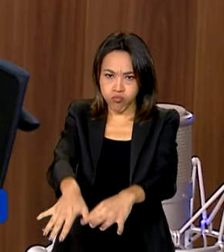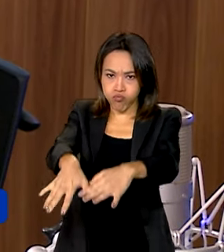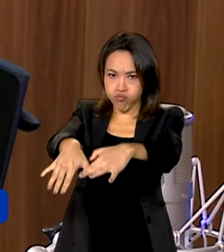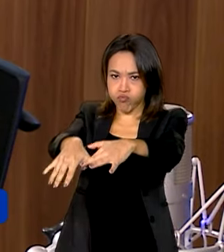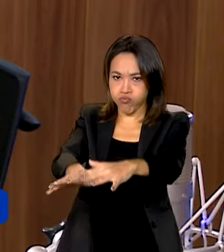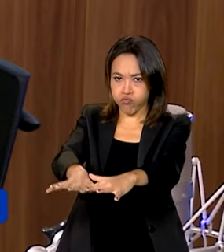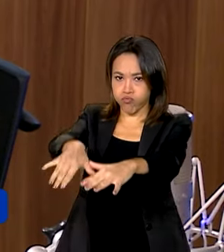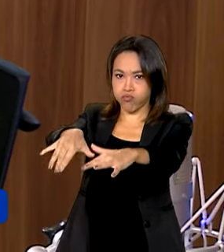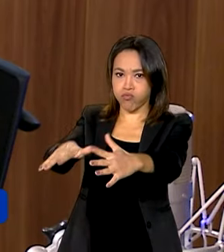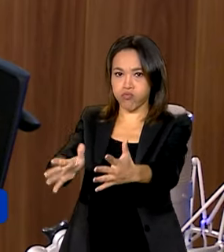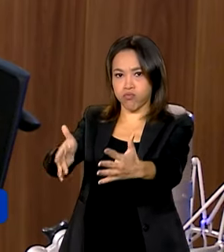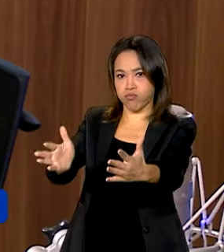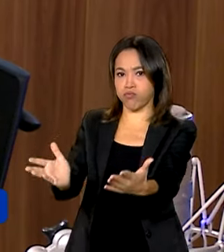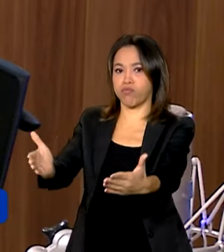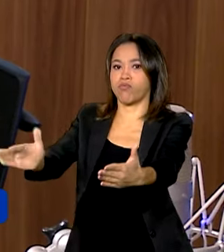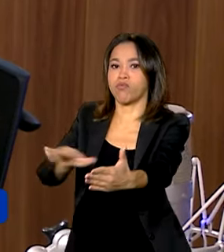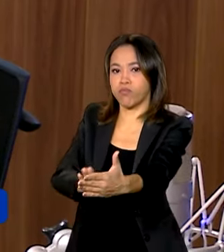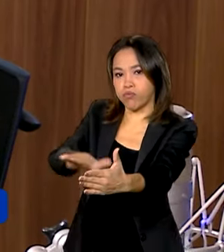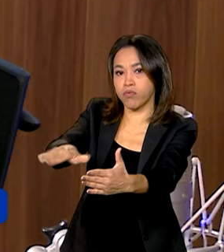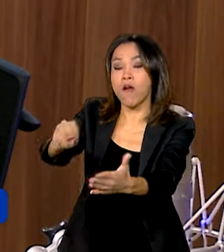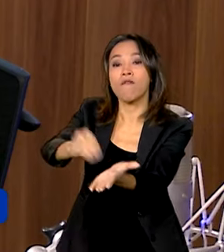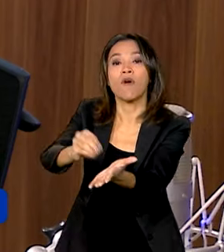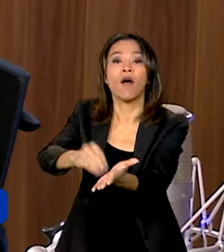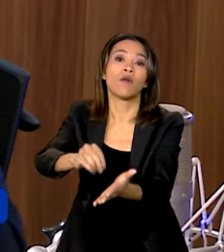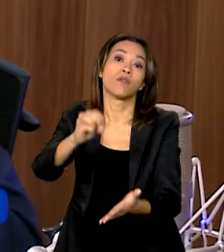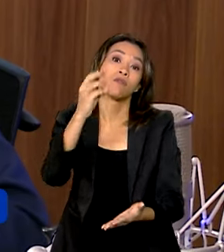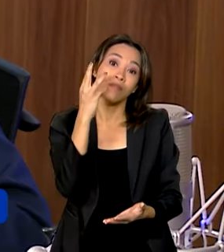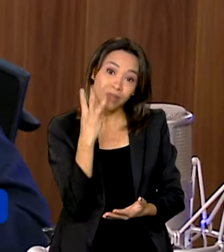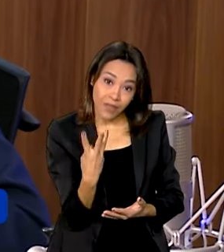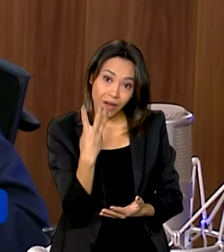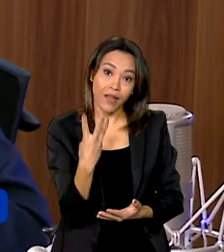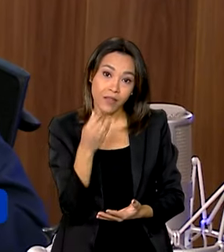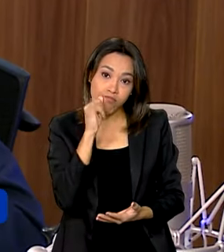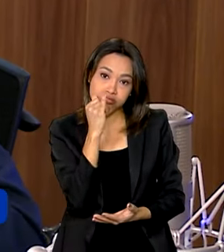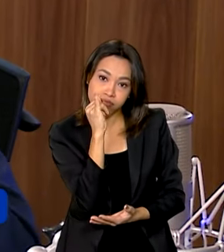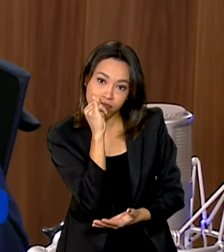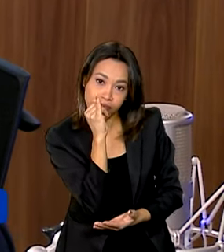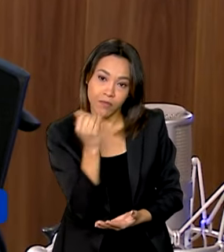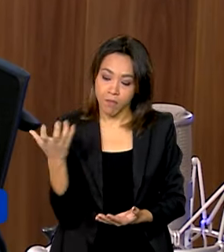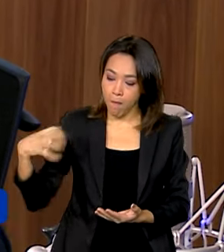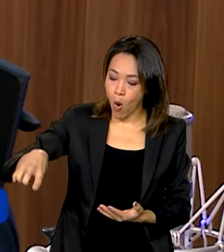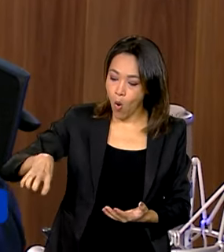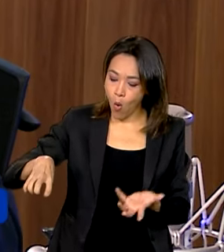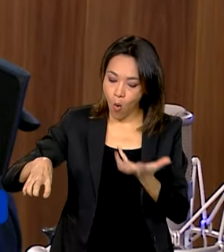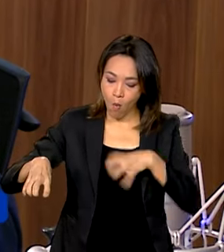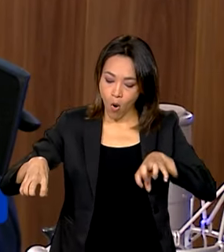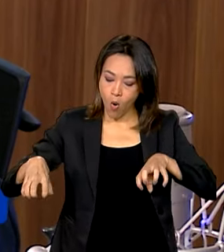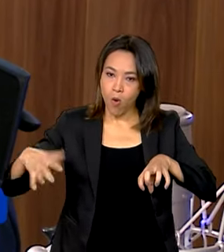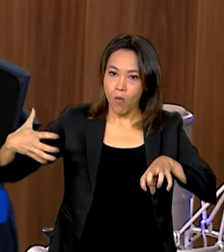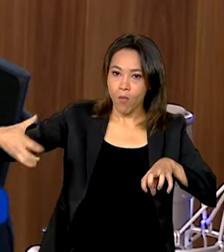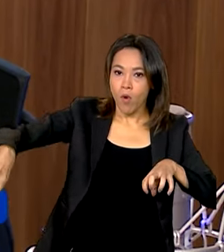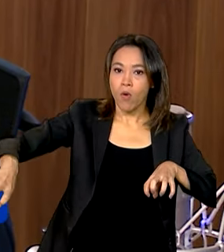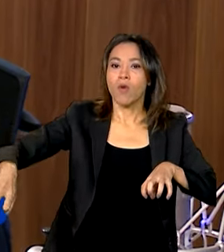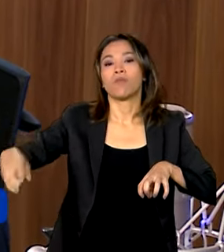conjuntos de bombas e falta instalar mais três conjuntos de bombas um vai pelo pack diretamente pelo Ministério e os outros dois vão na